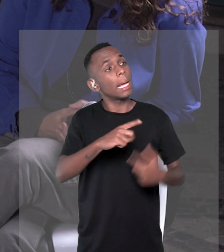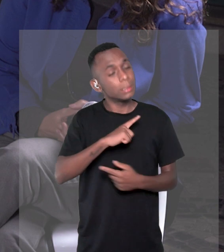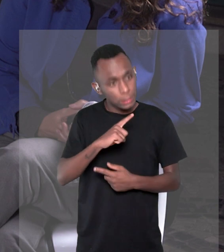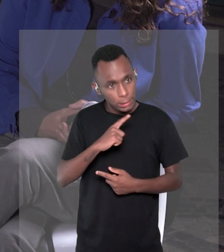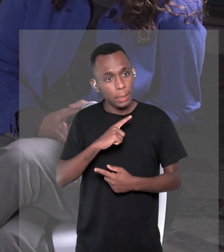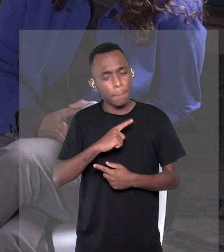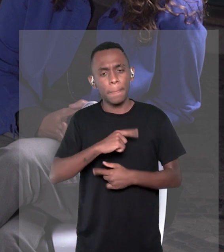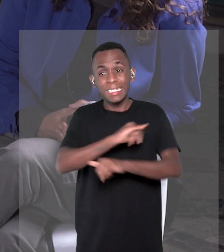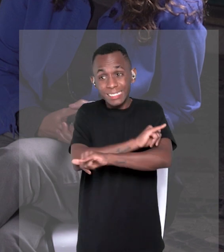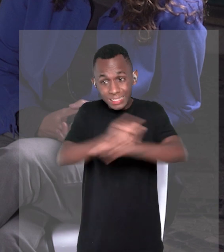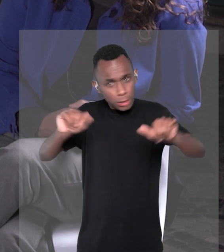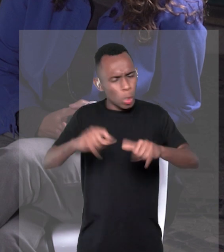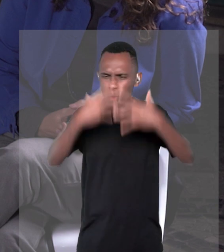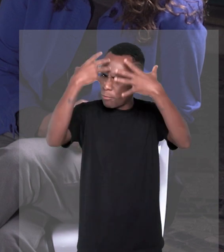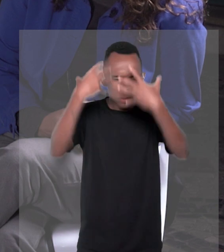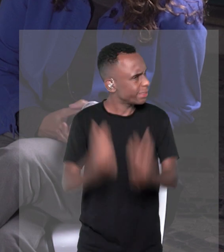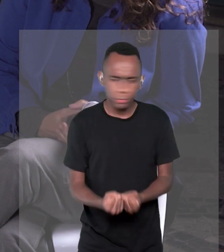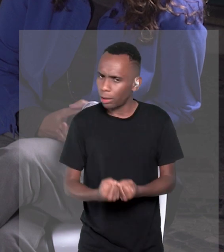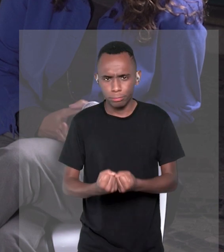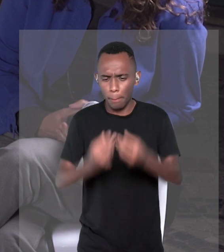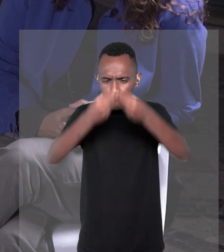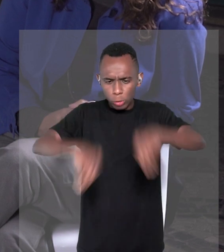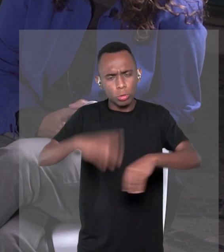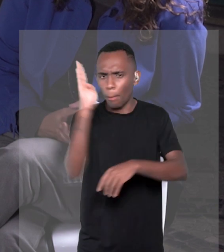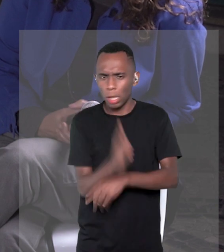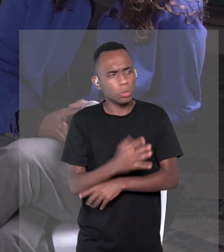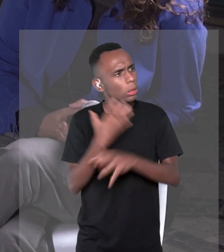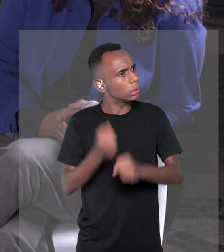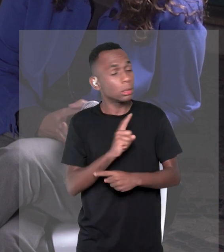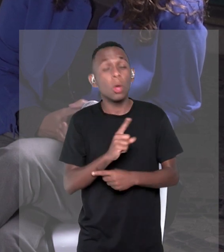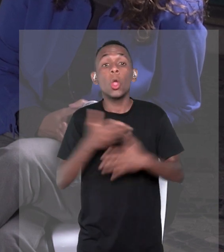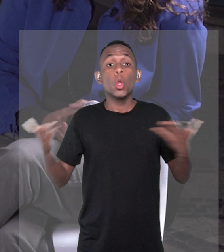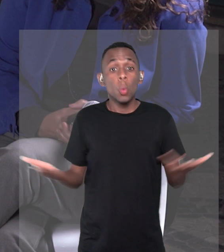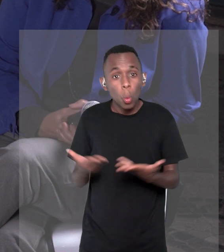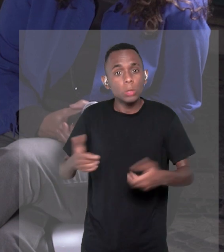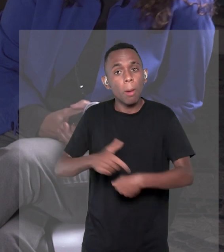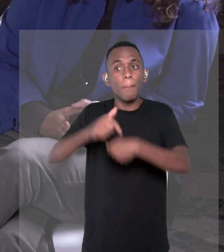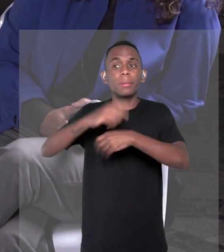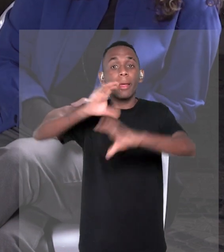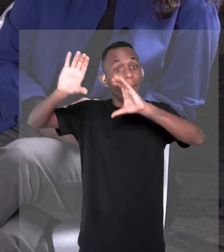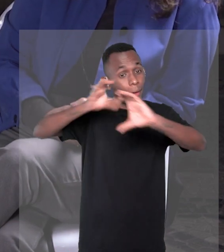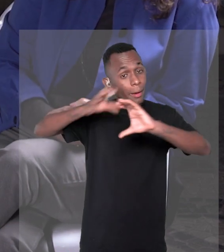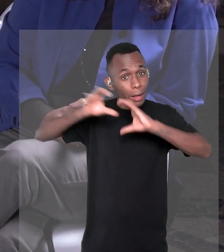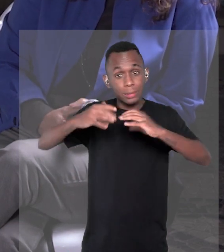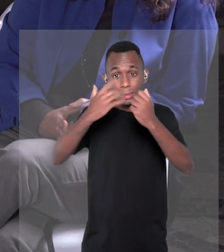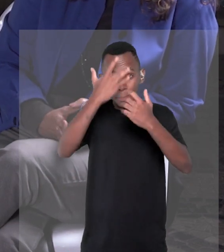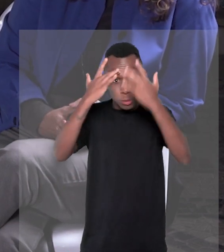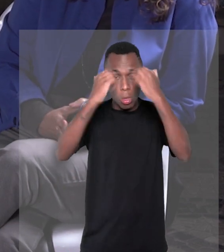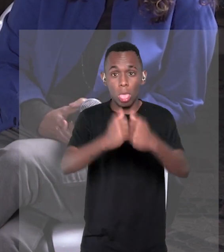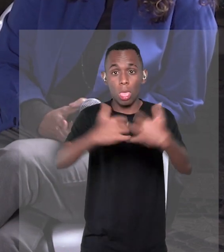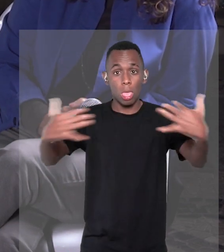Todos devem poder dizer, eu não vou deixar. E hoje, quando ele canta essa